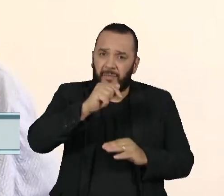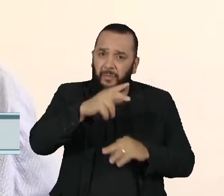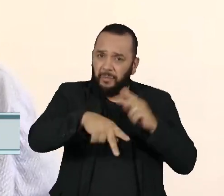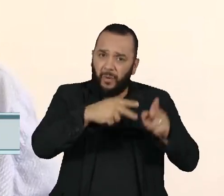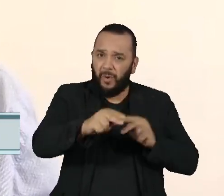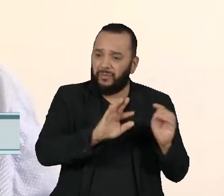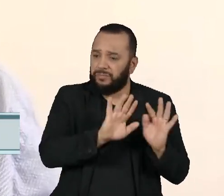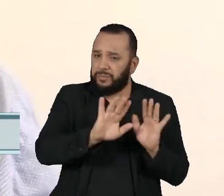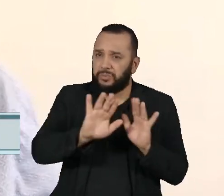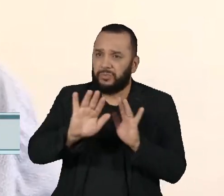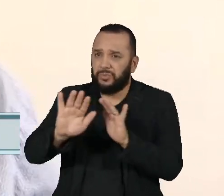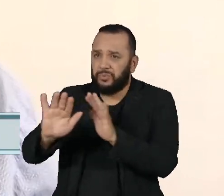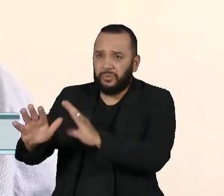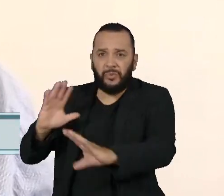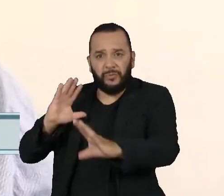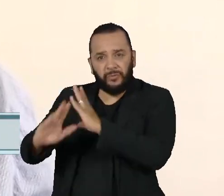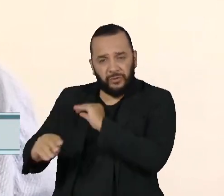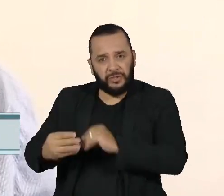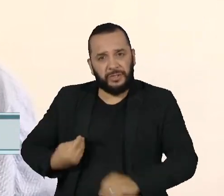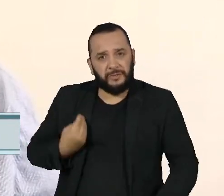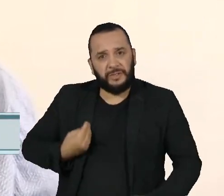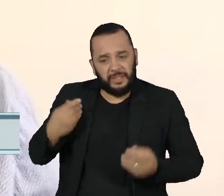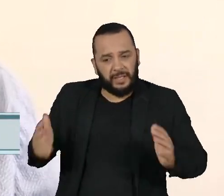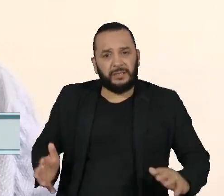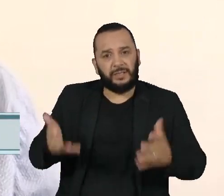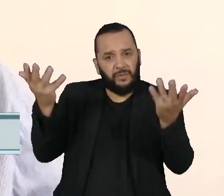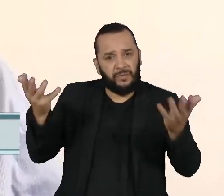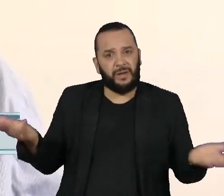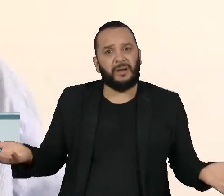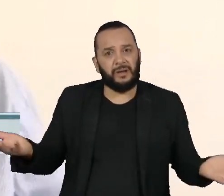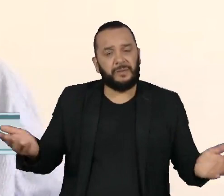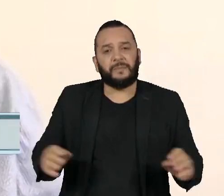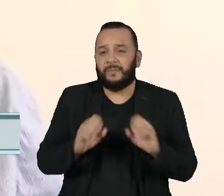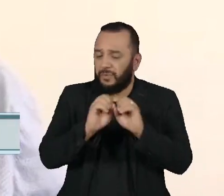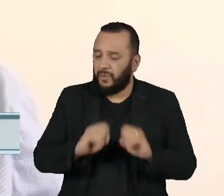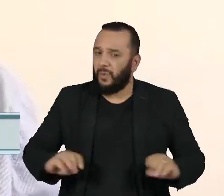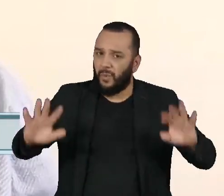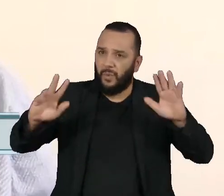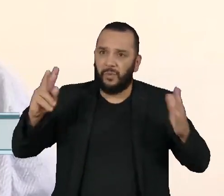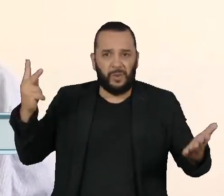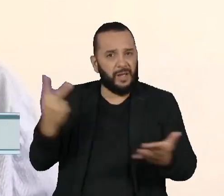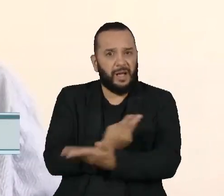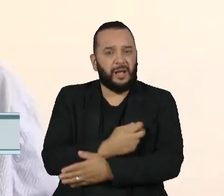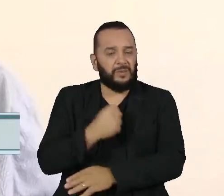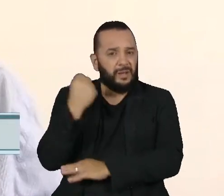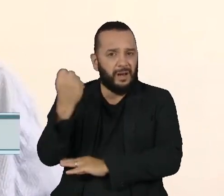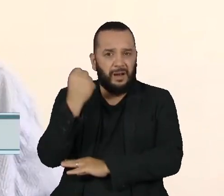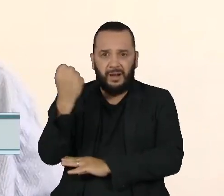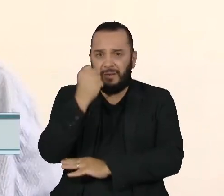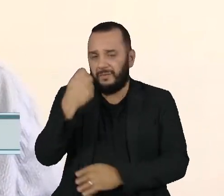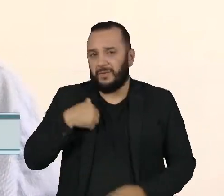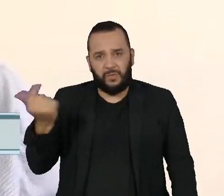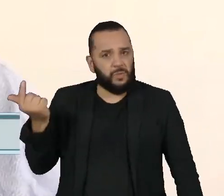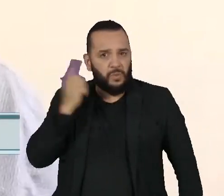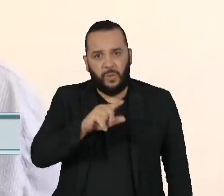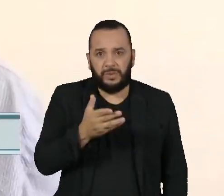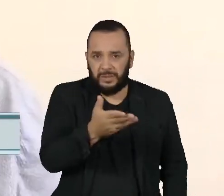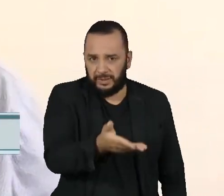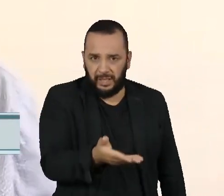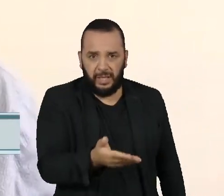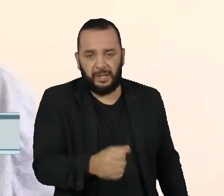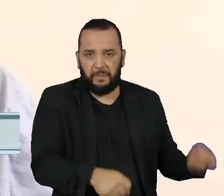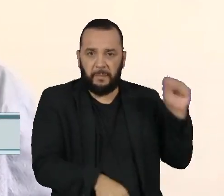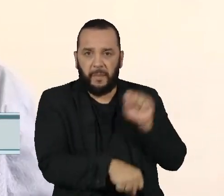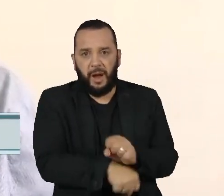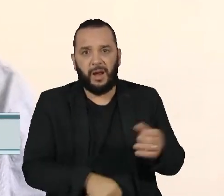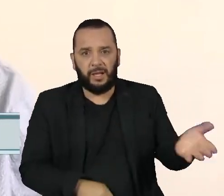ONU está pecando de maneira grave em não